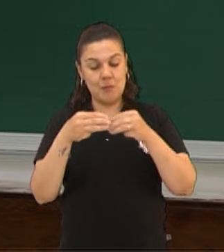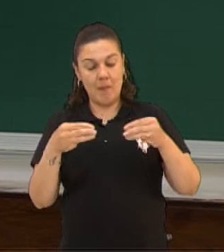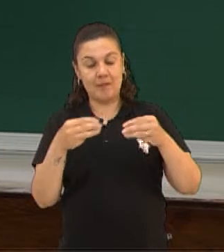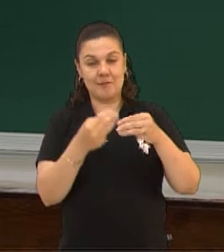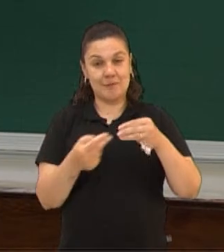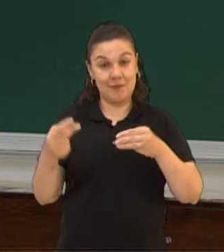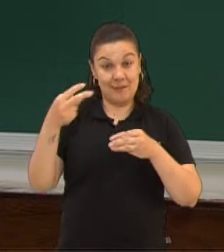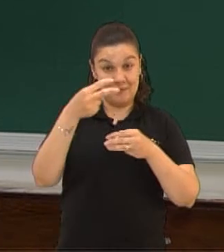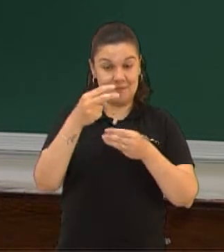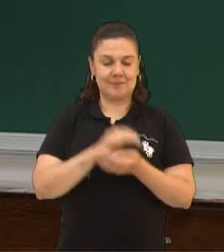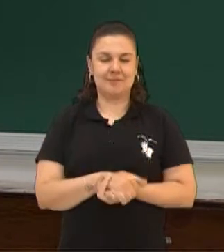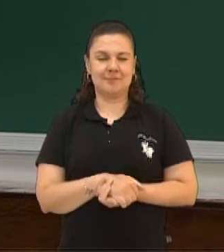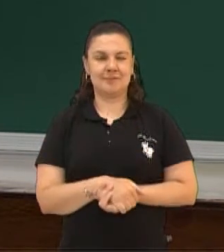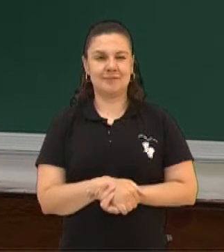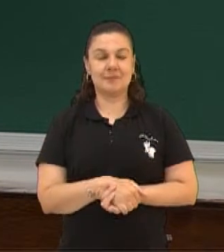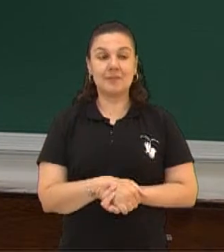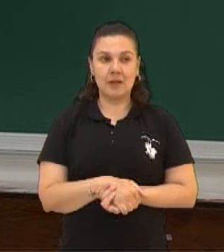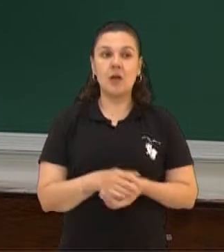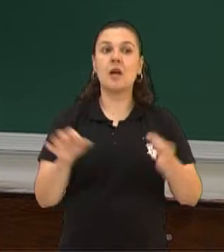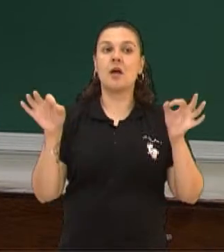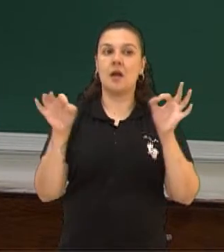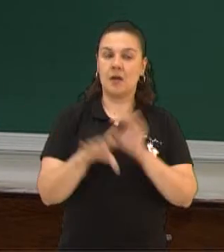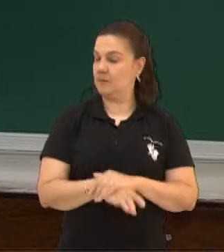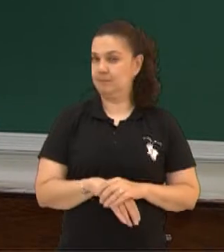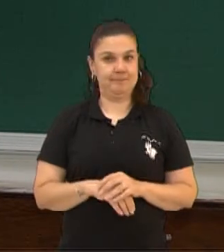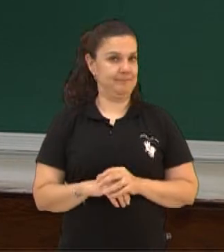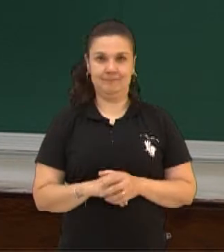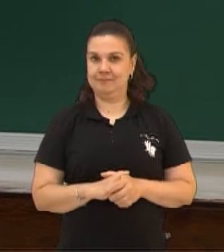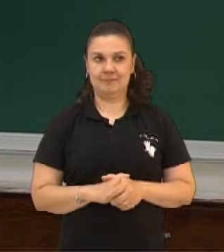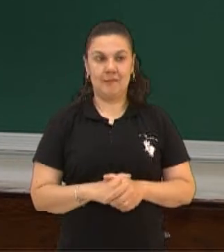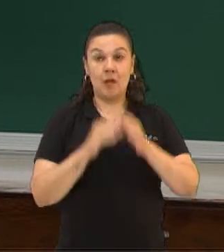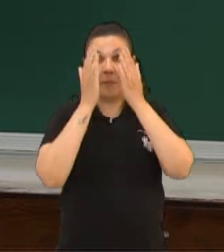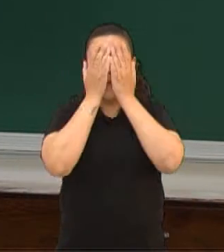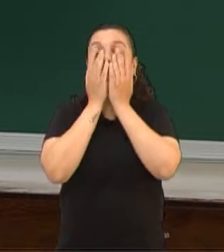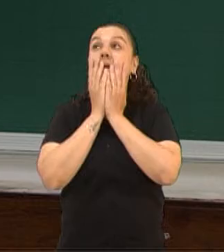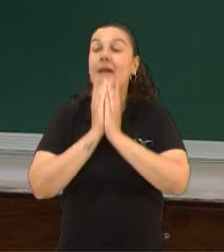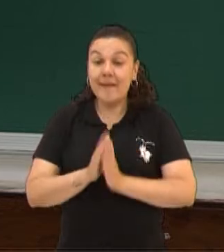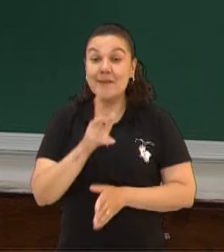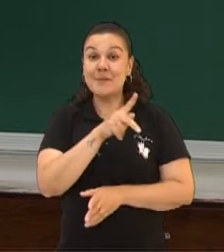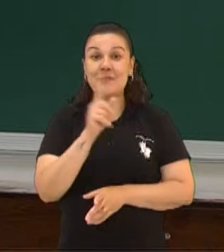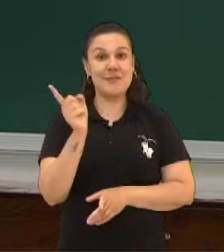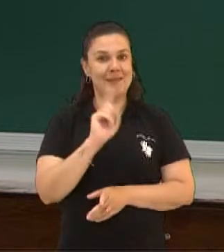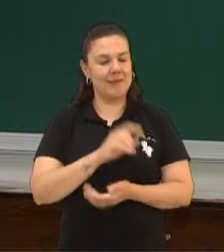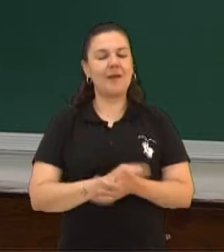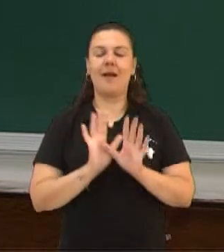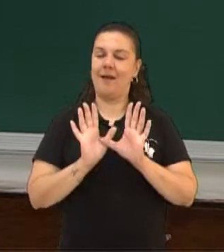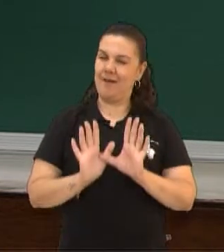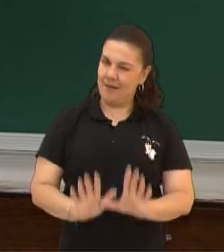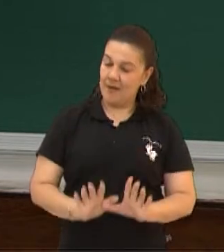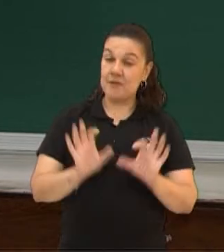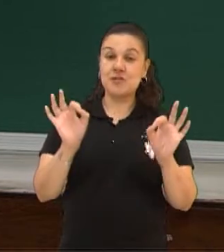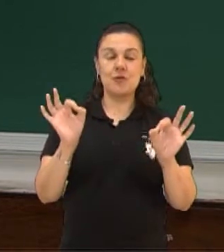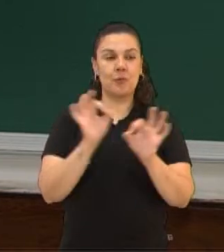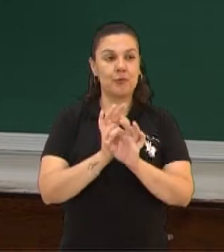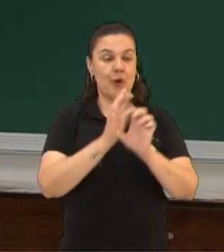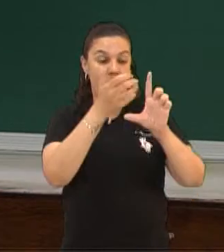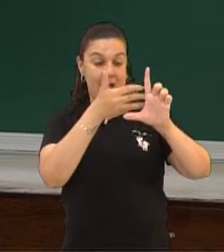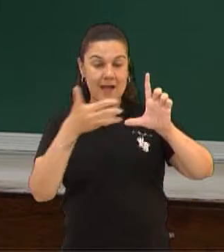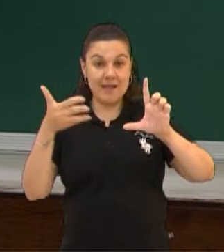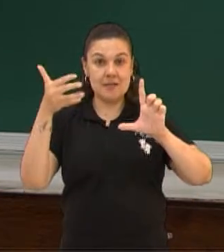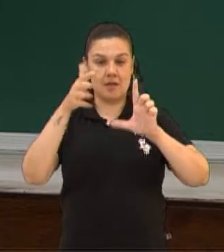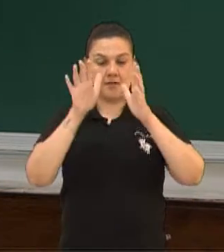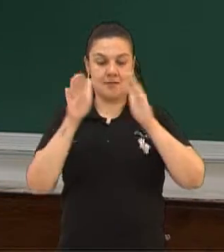9,20 metros quadrados. Acabou? Não, meu Deus, não! Não, nós encontramos as áreas das